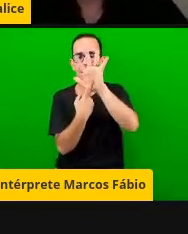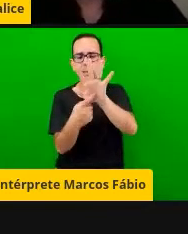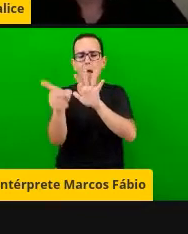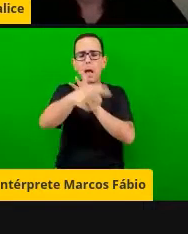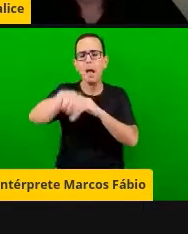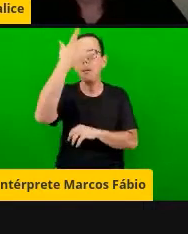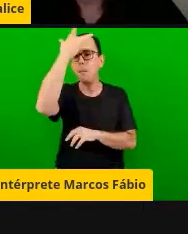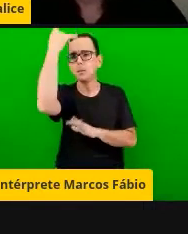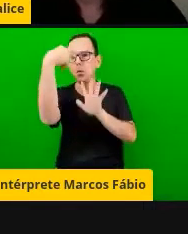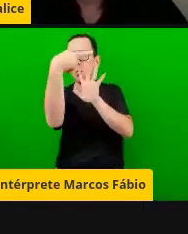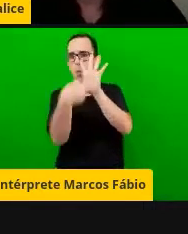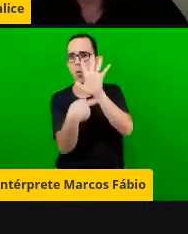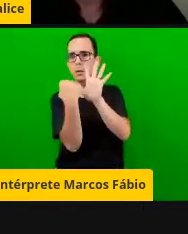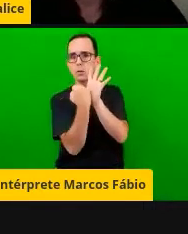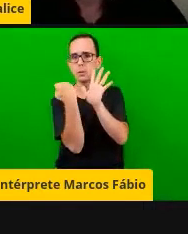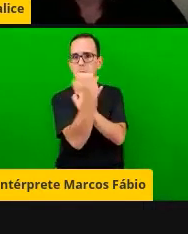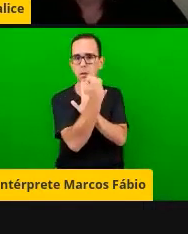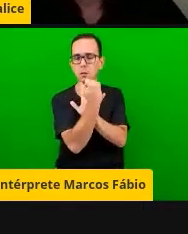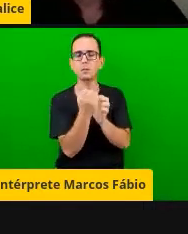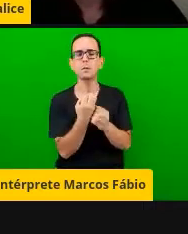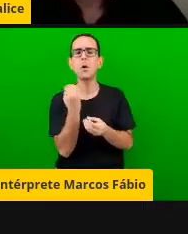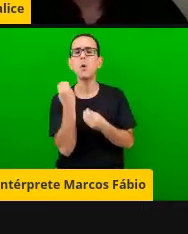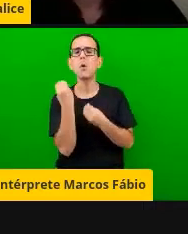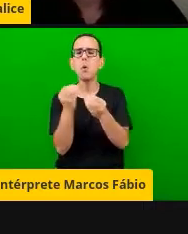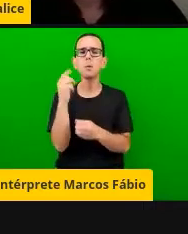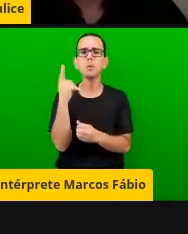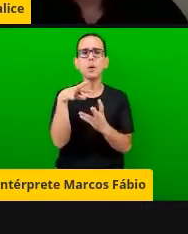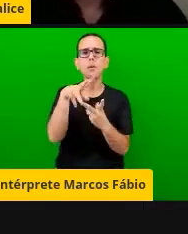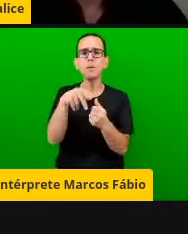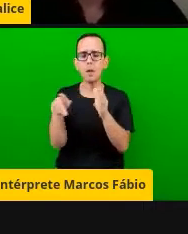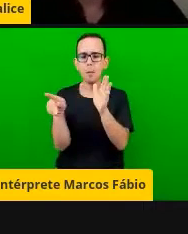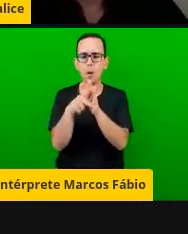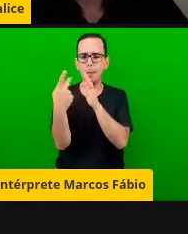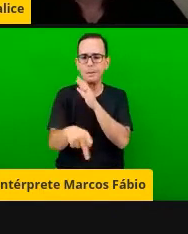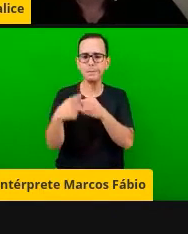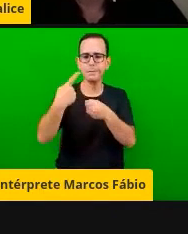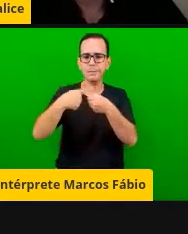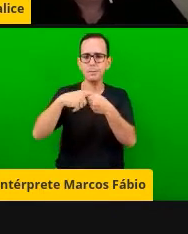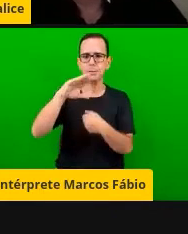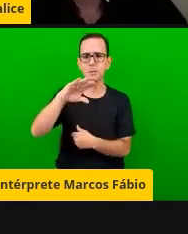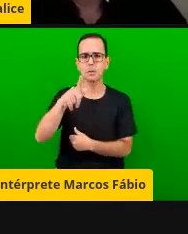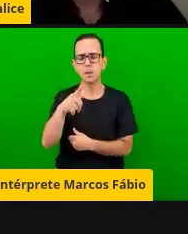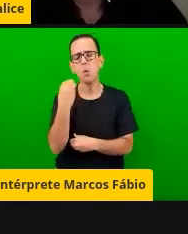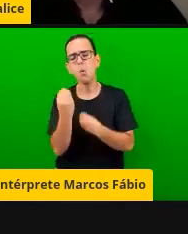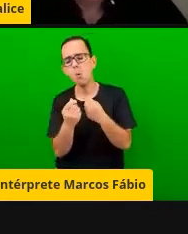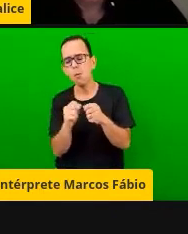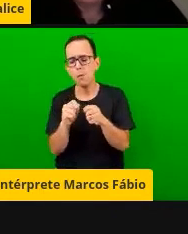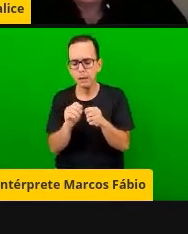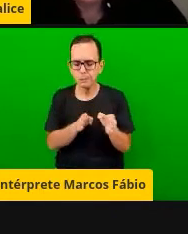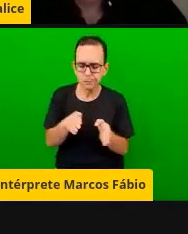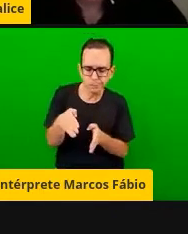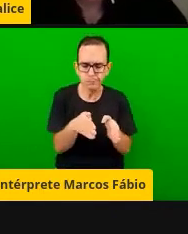nosso documento, né, qual o caminho que a geografia no município de Campo Grande, ela mais ou menos percorre, né? A gente nunca vai ter uma